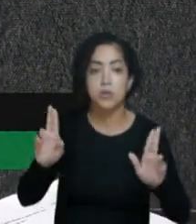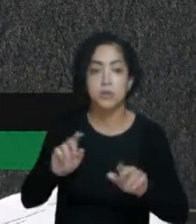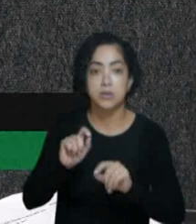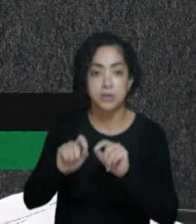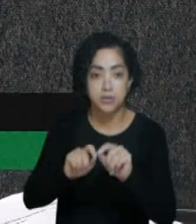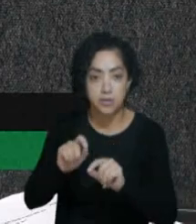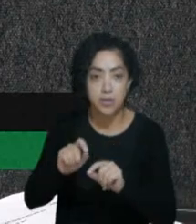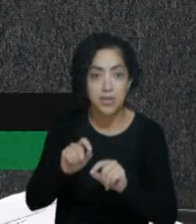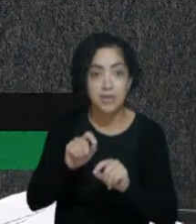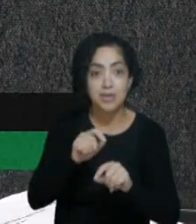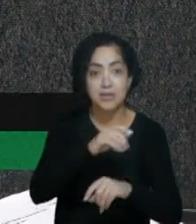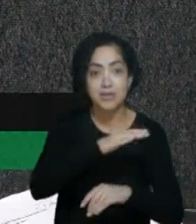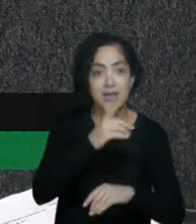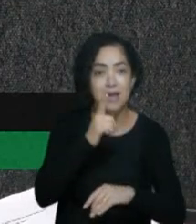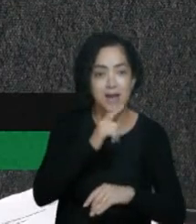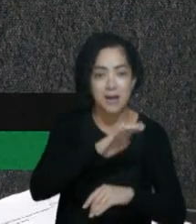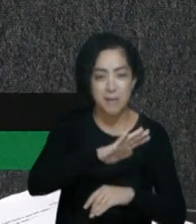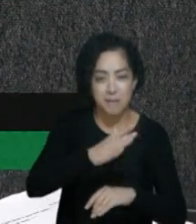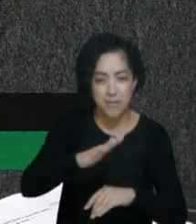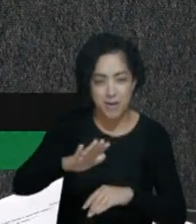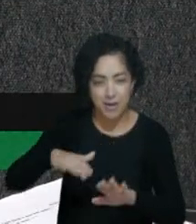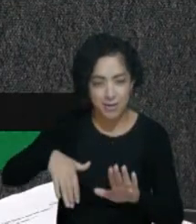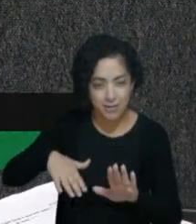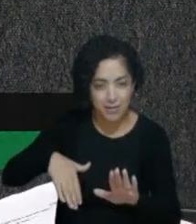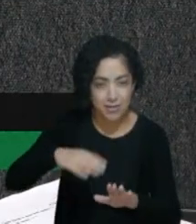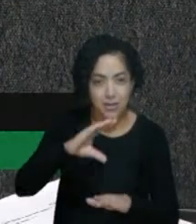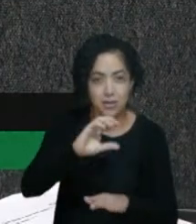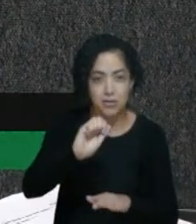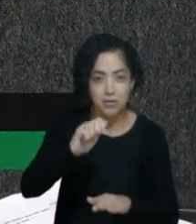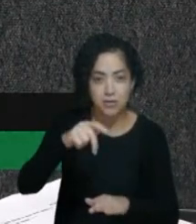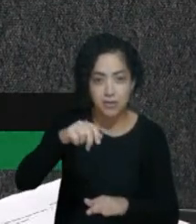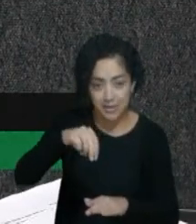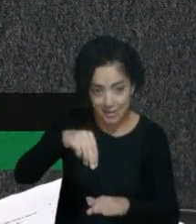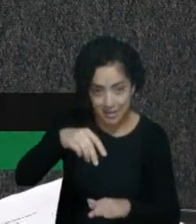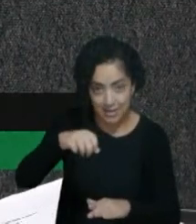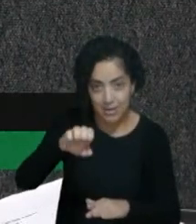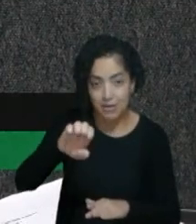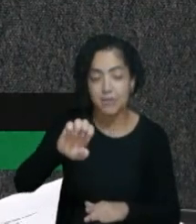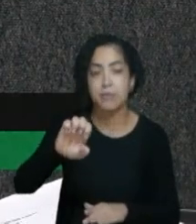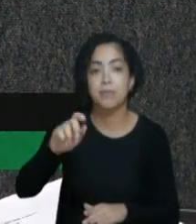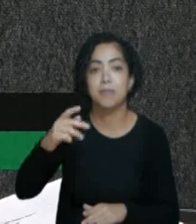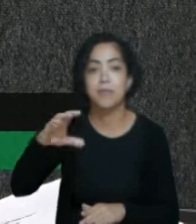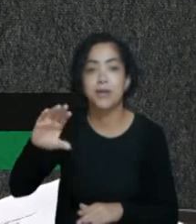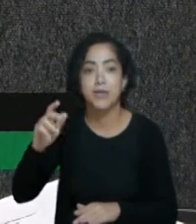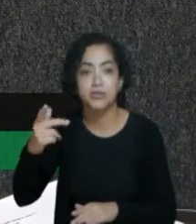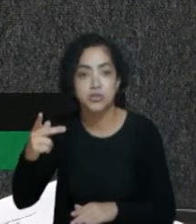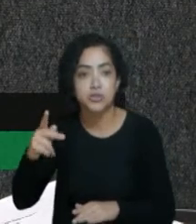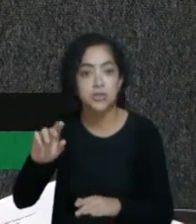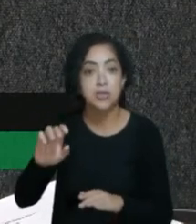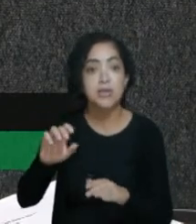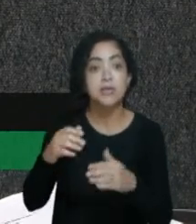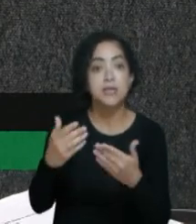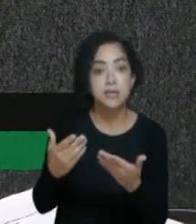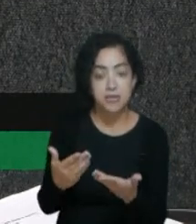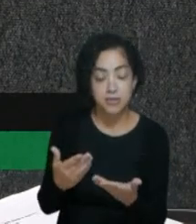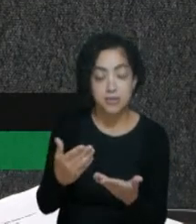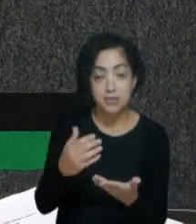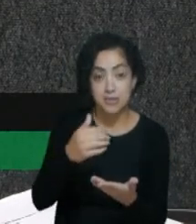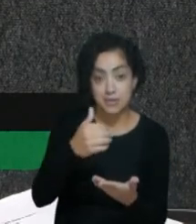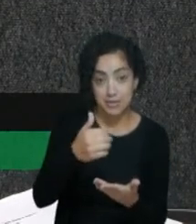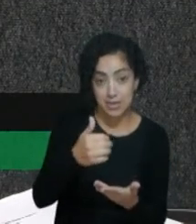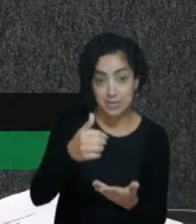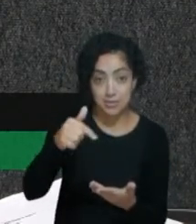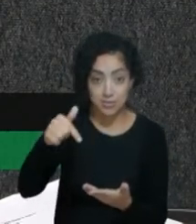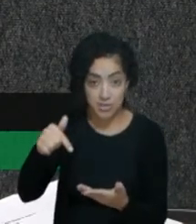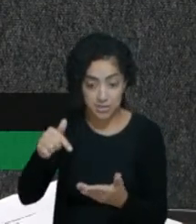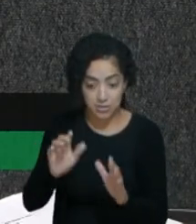praia do campeste em Florianópolis festividade que em 2024 completará a sua 17ª Edição em